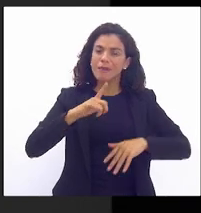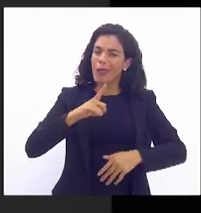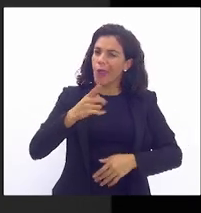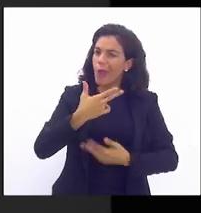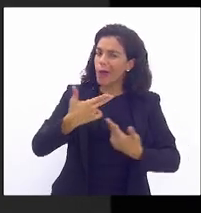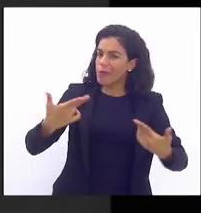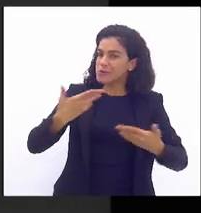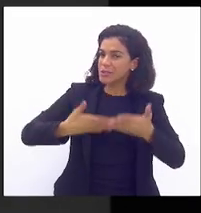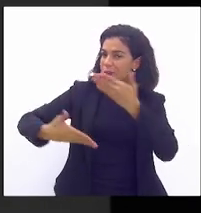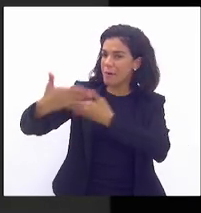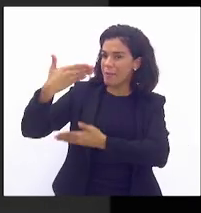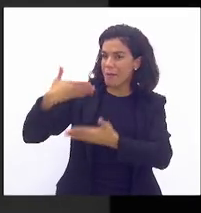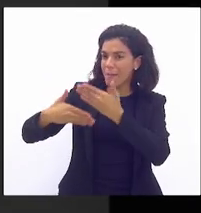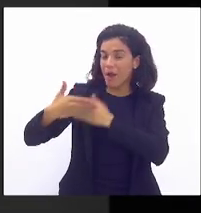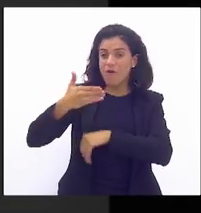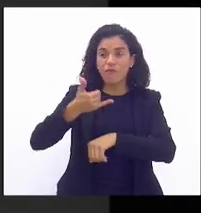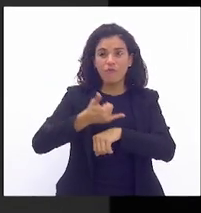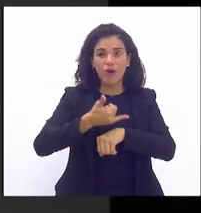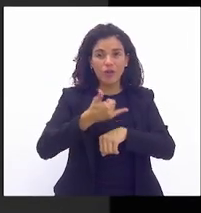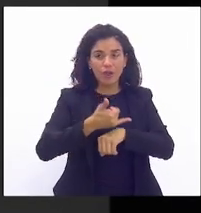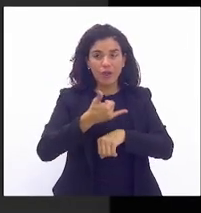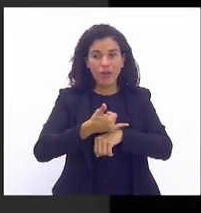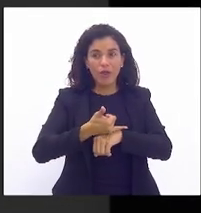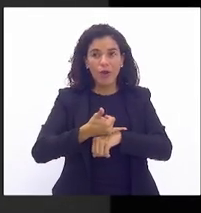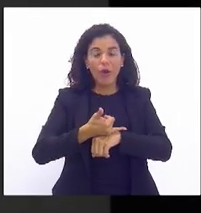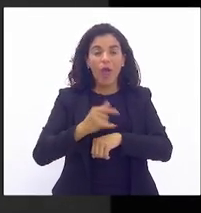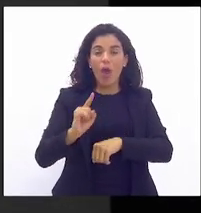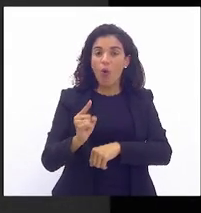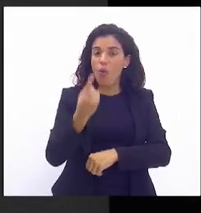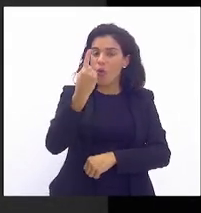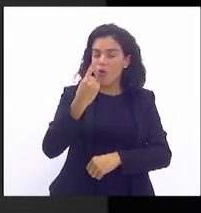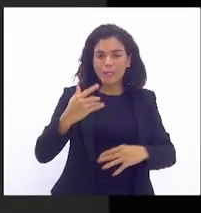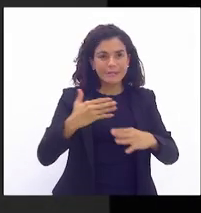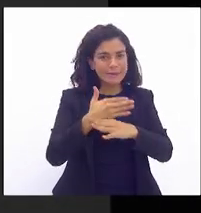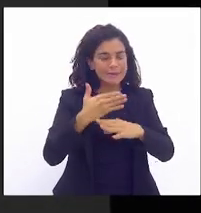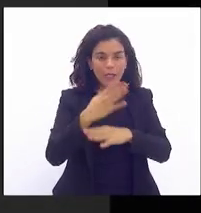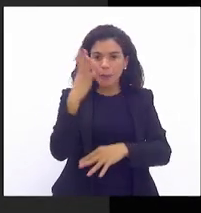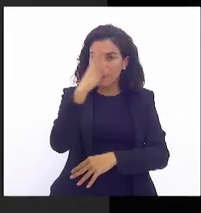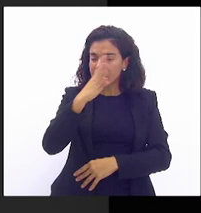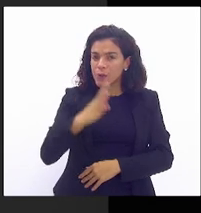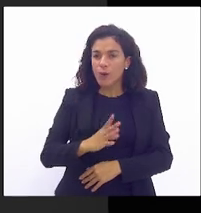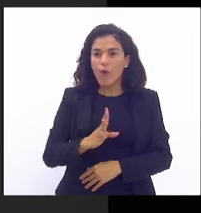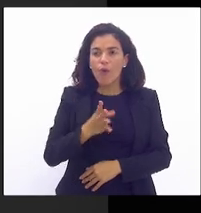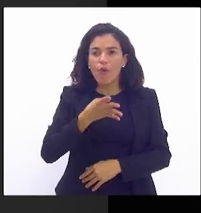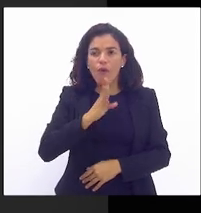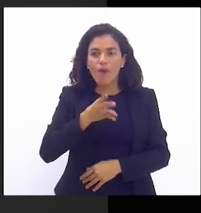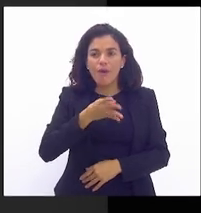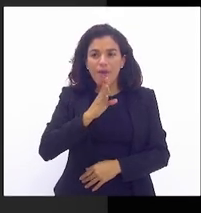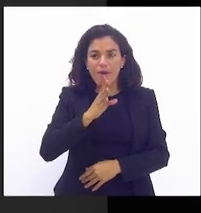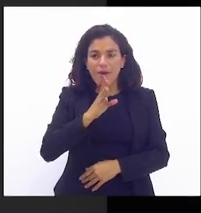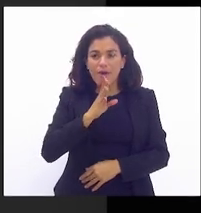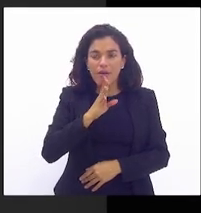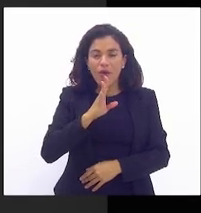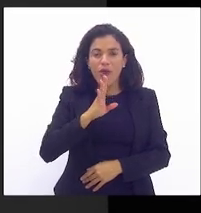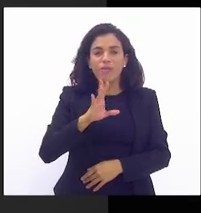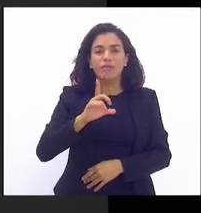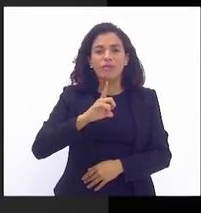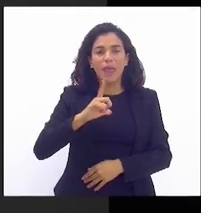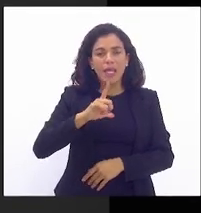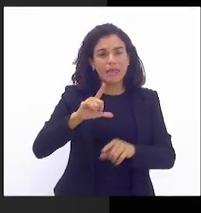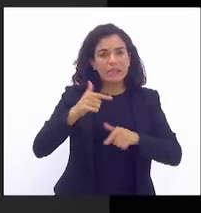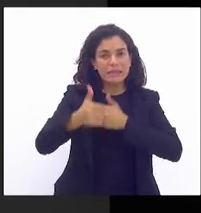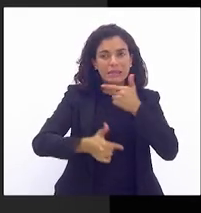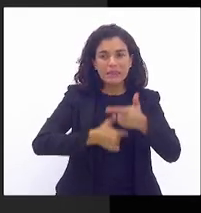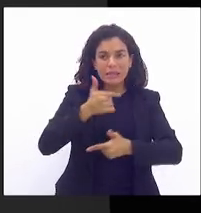antigas. Volta Redonda é a única cidade que eu conheço do Brasil que tem um grupo de leucopênicos, trabalhadores